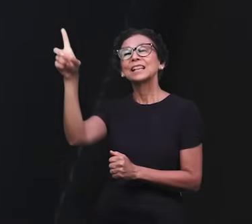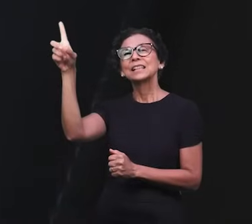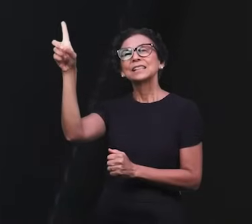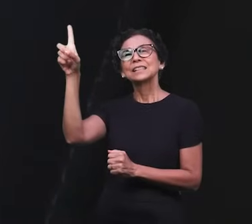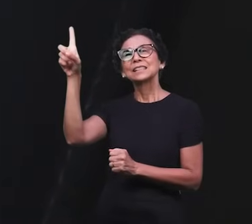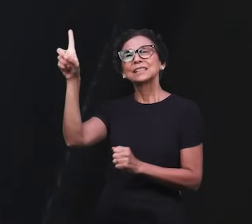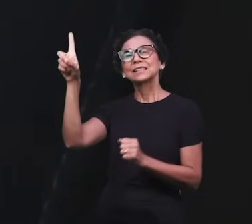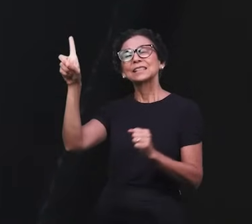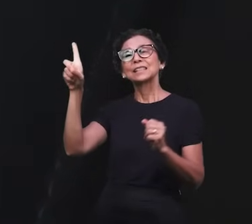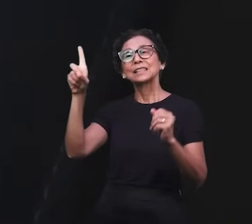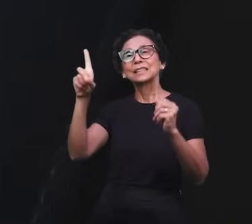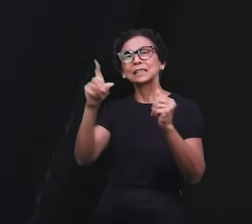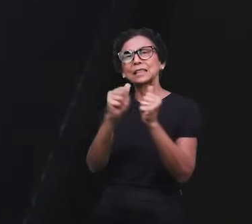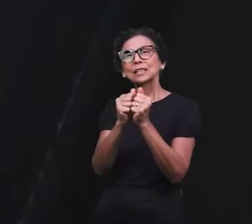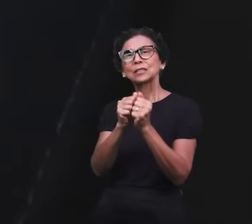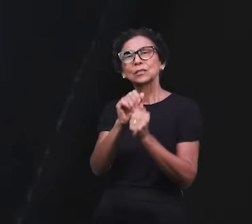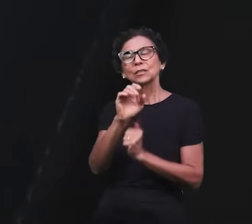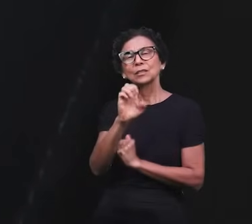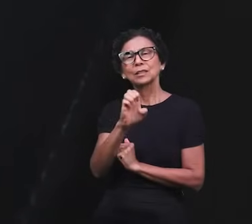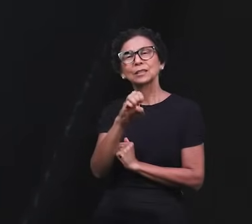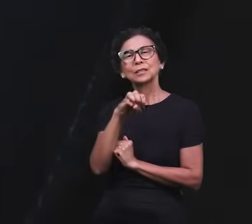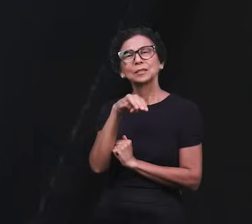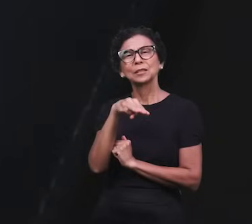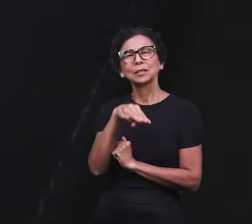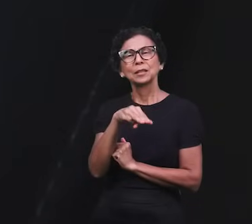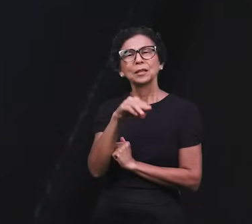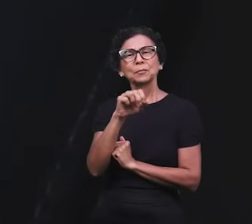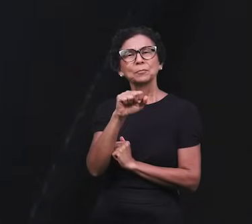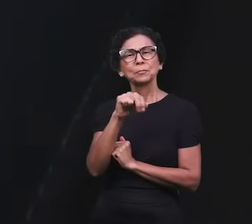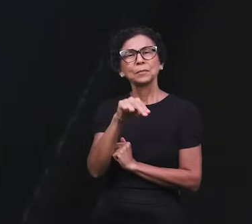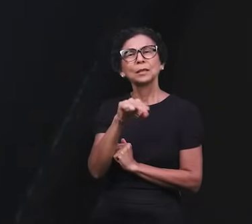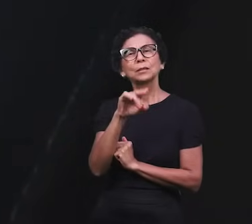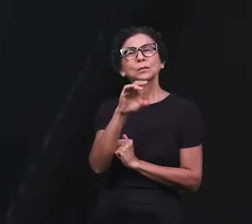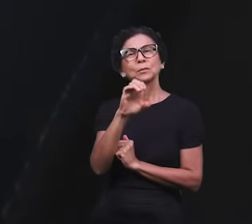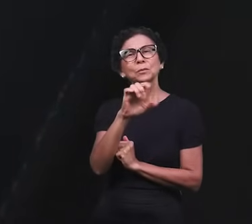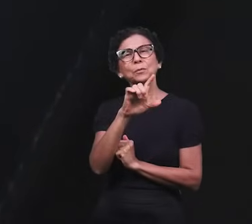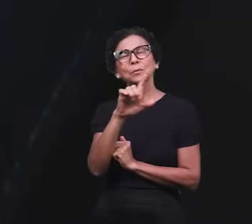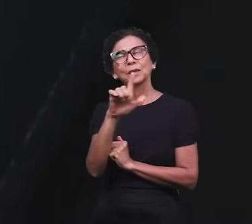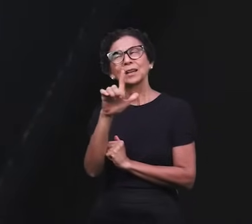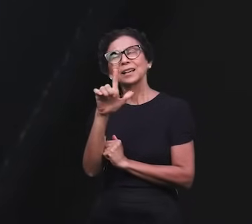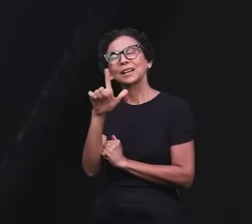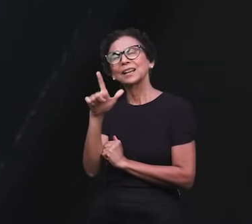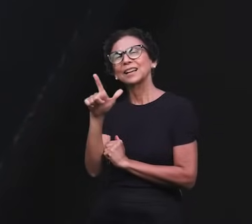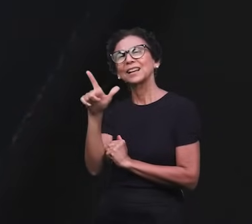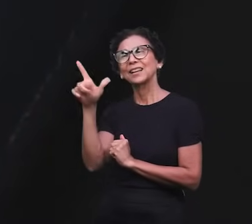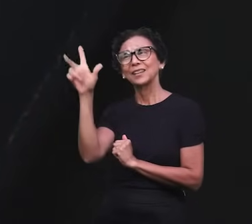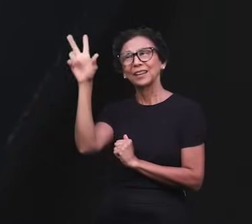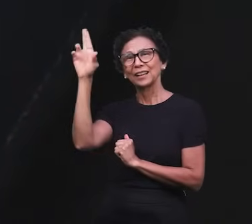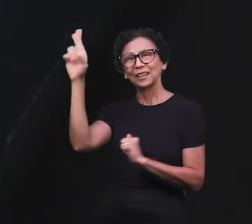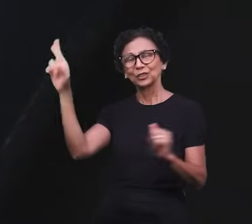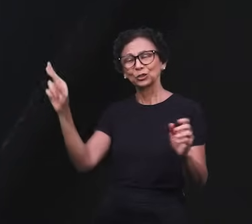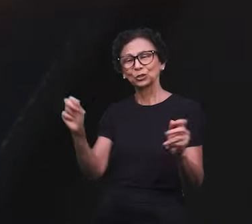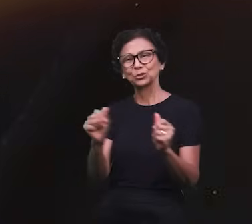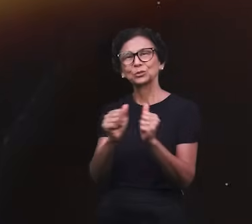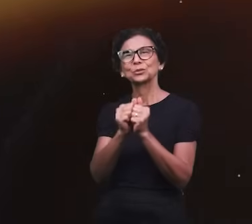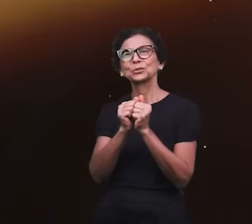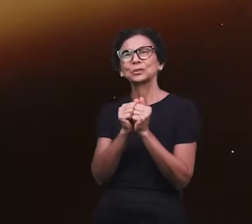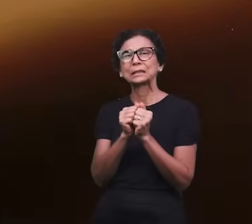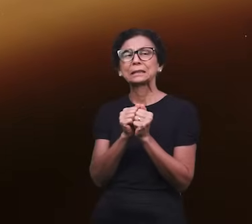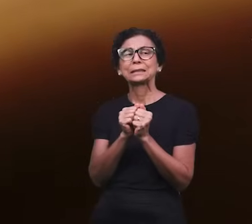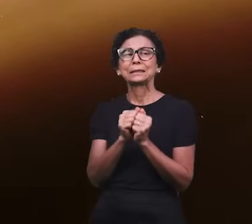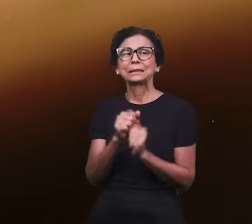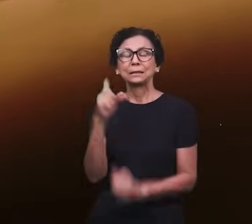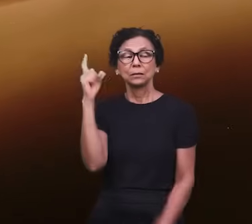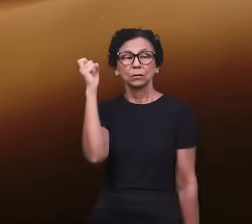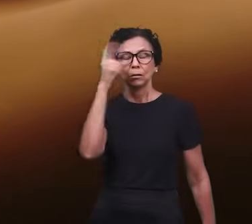Emanuel. Seu nome Emanuel. E quando tudo